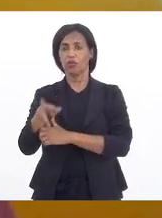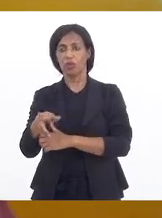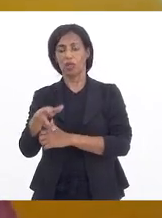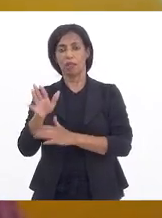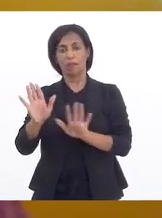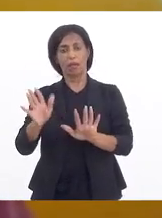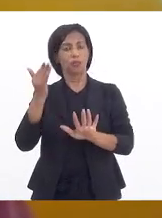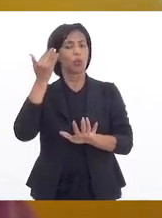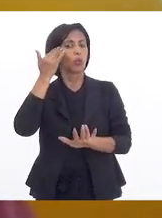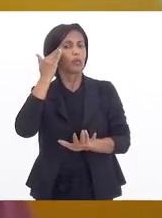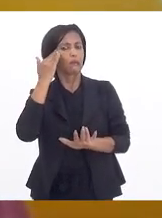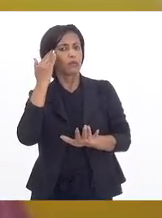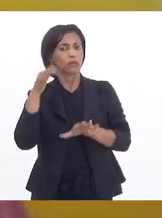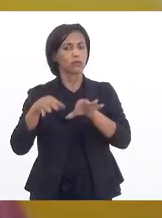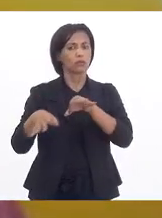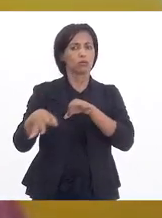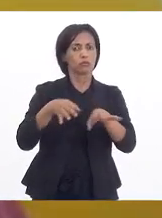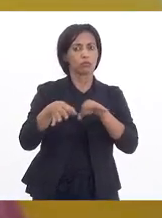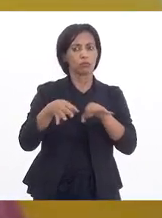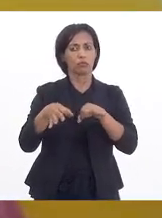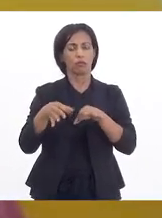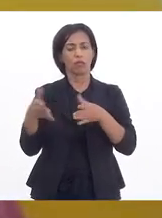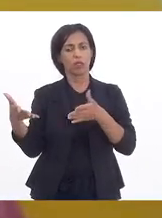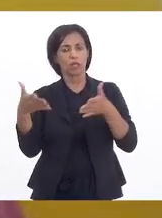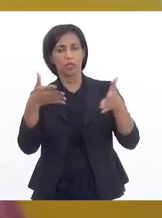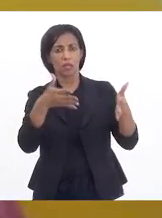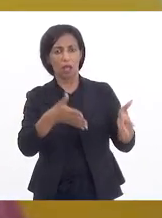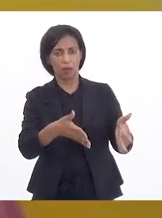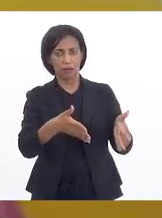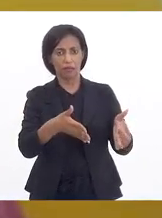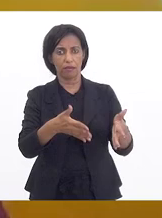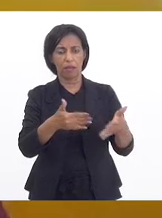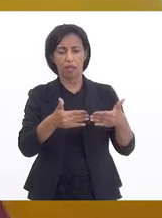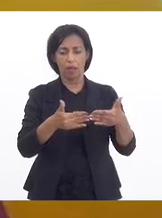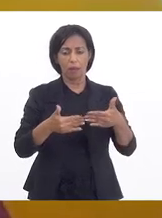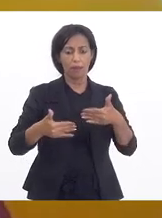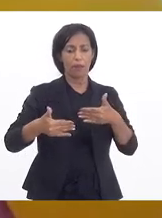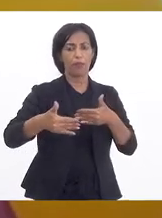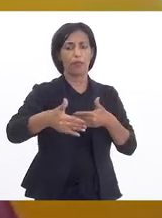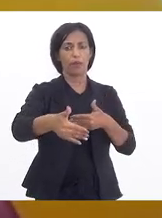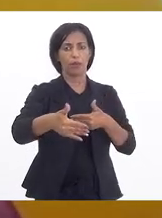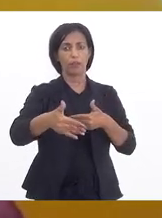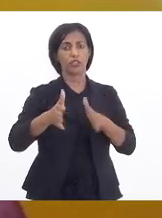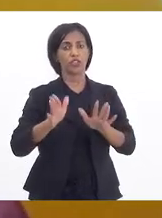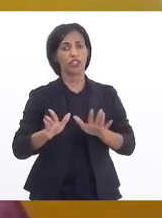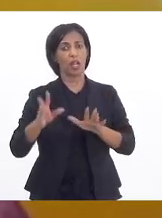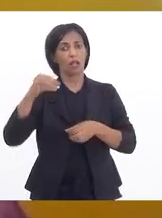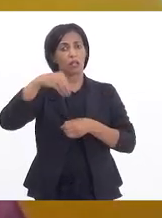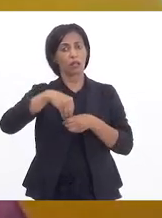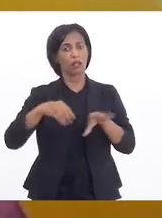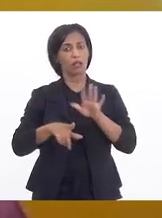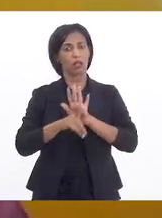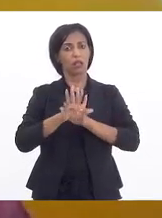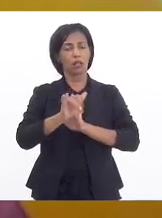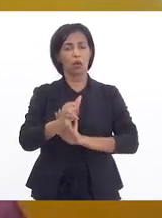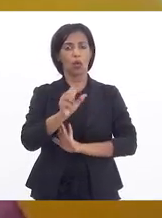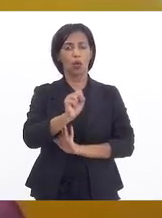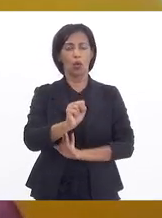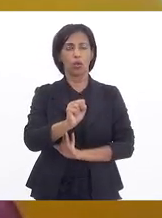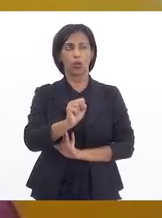Pelo que eu entendi do projeto ele se refere à provocação do que está estabelecido na lei